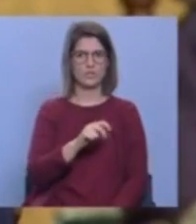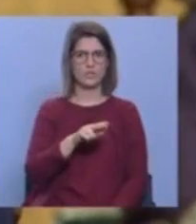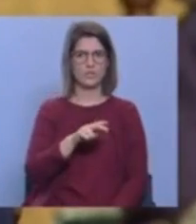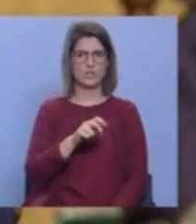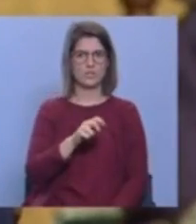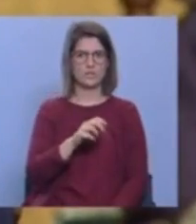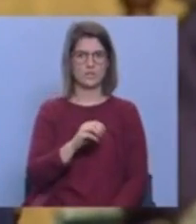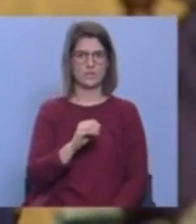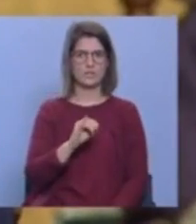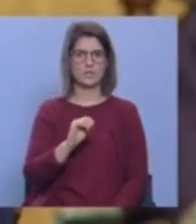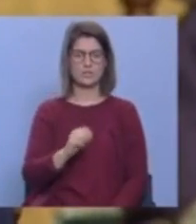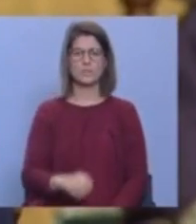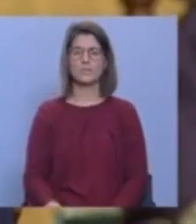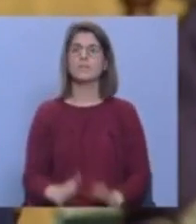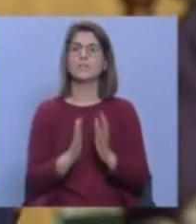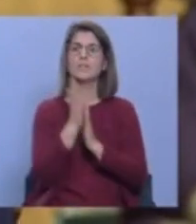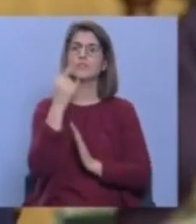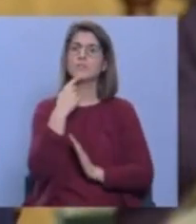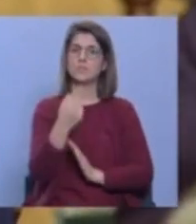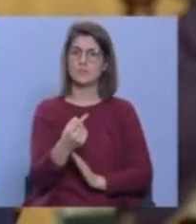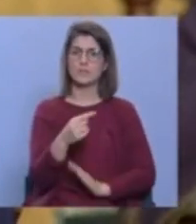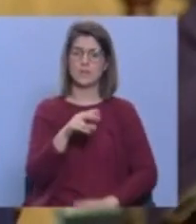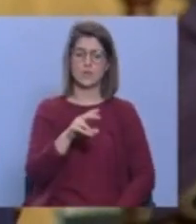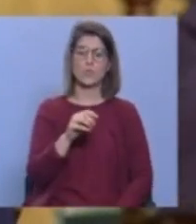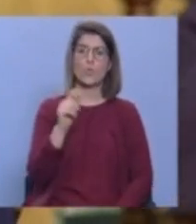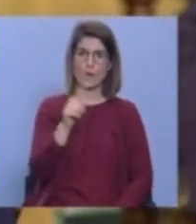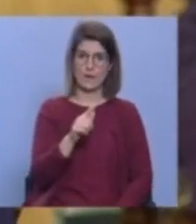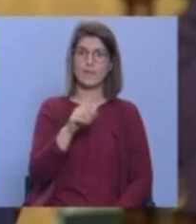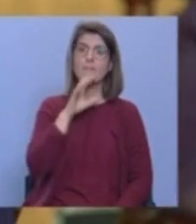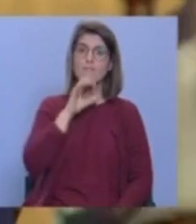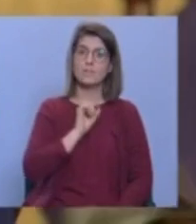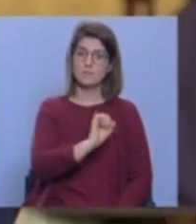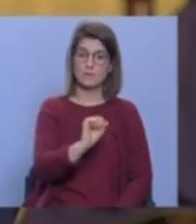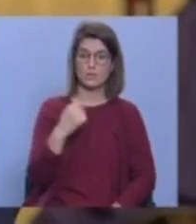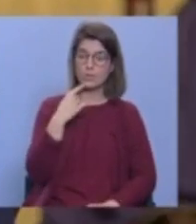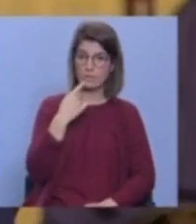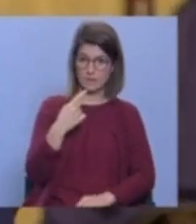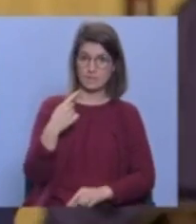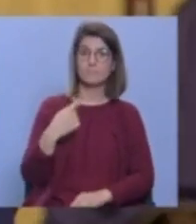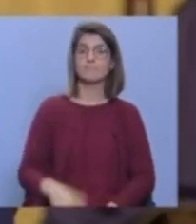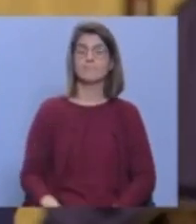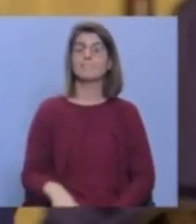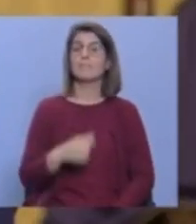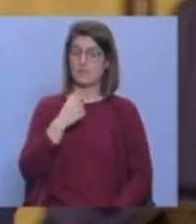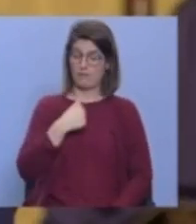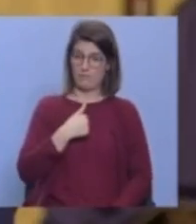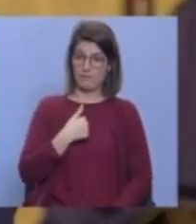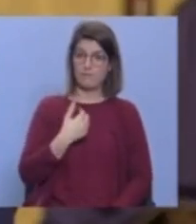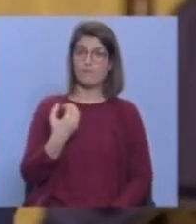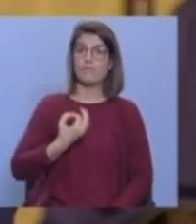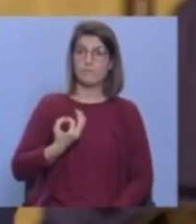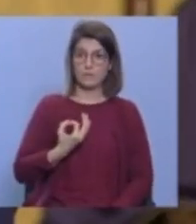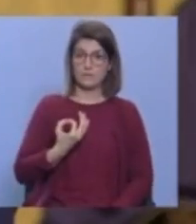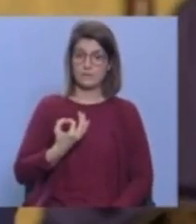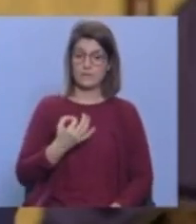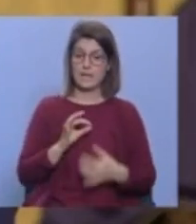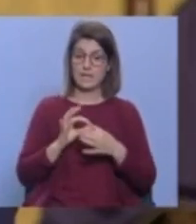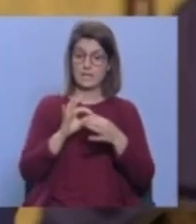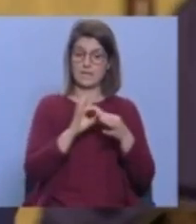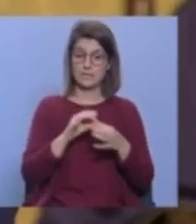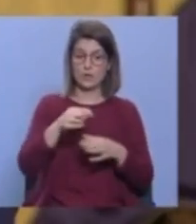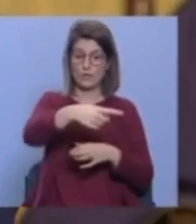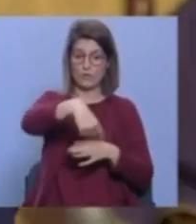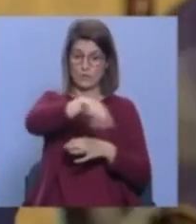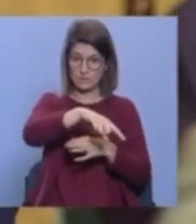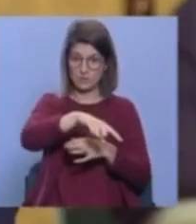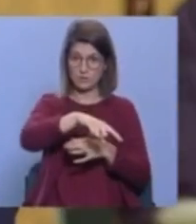Deus disse a Noé e a seus filhos: estabelecerei a minha aliança convosco,